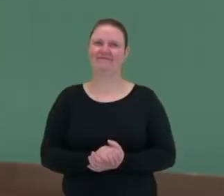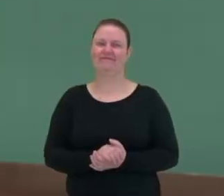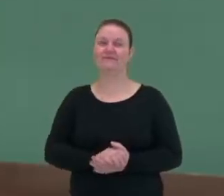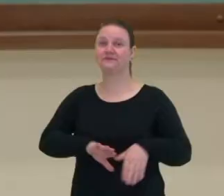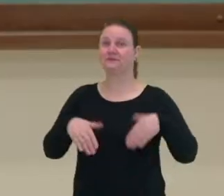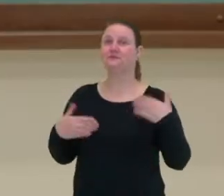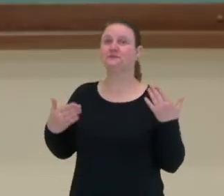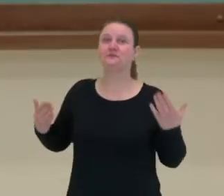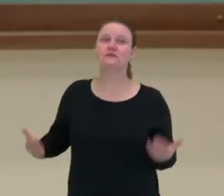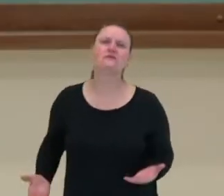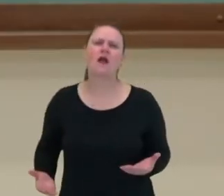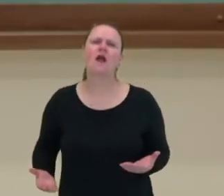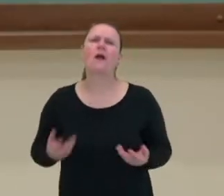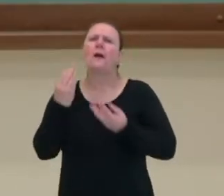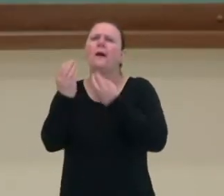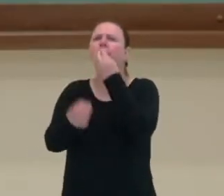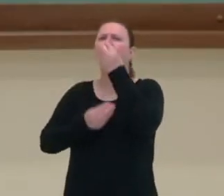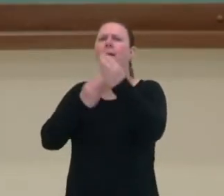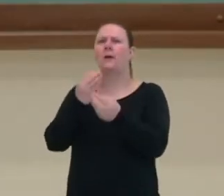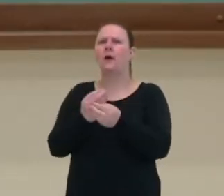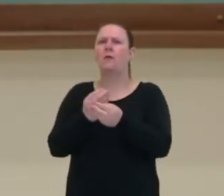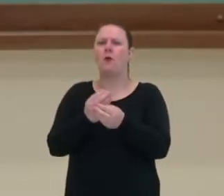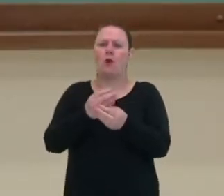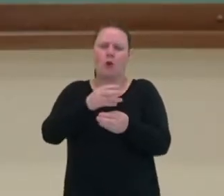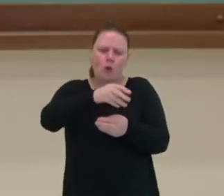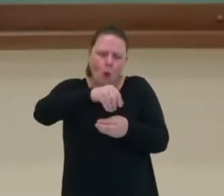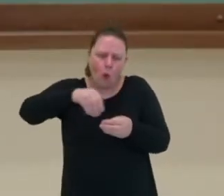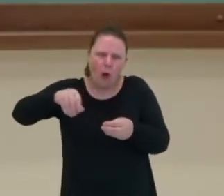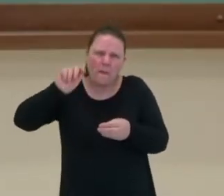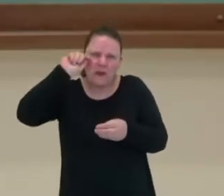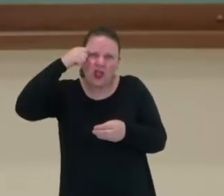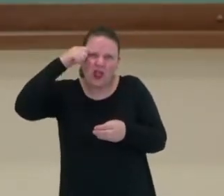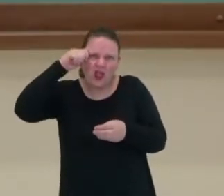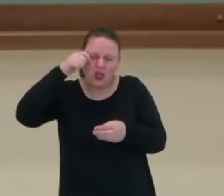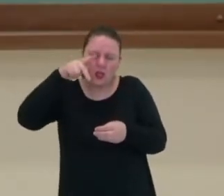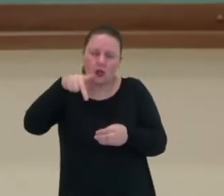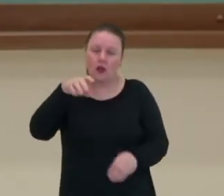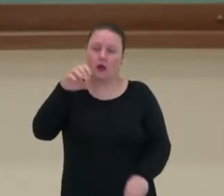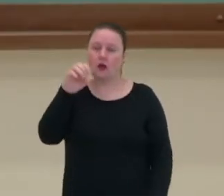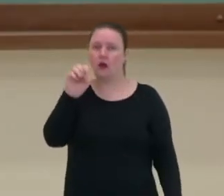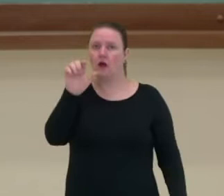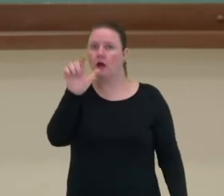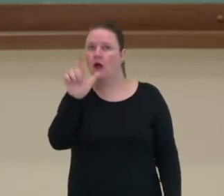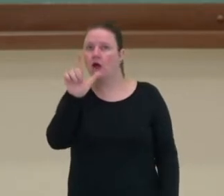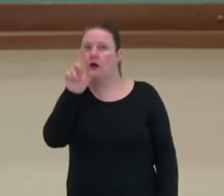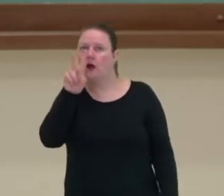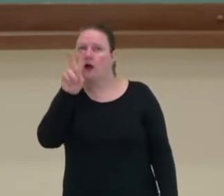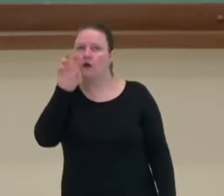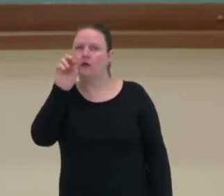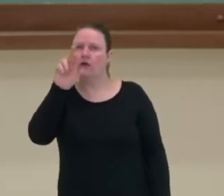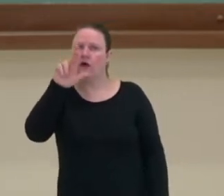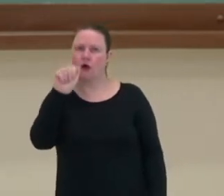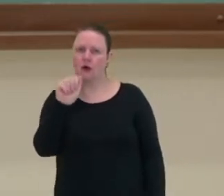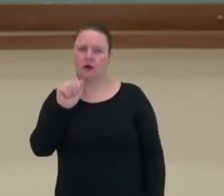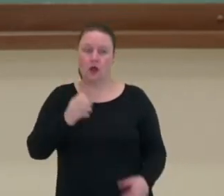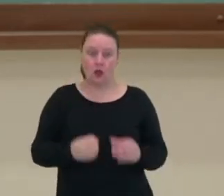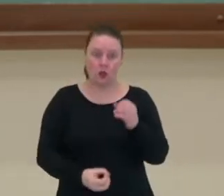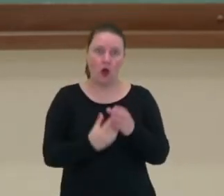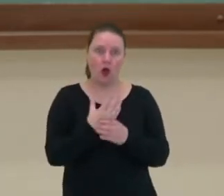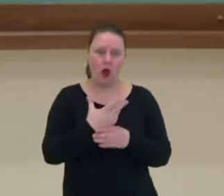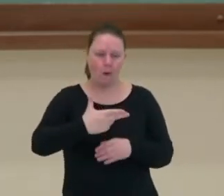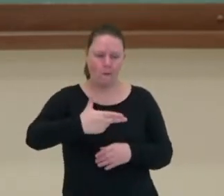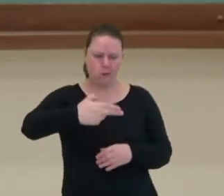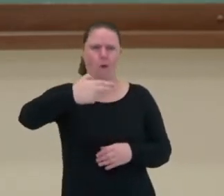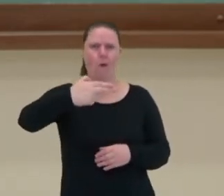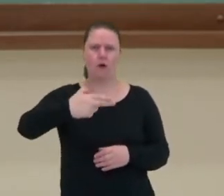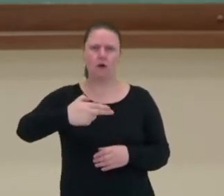arco. Então, com a pólvora, né, com o surgimento da arma de fogo e posteriormente